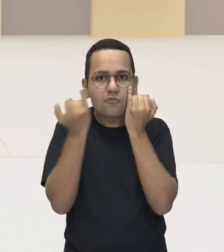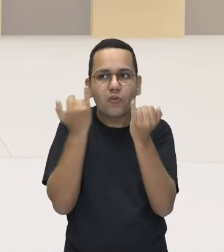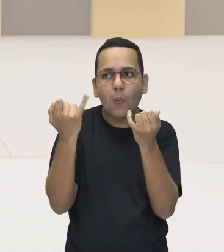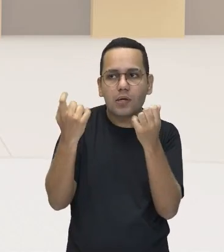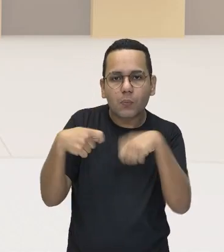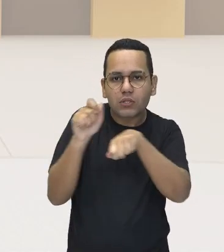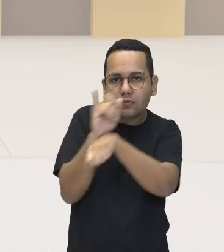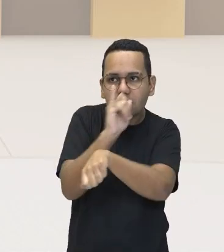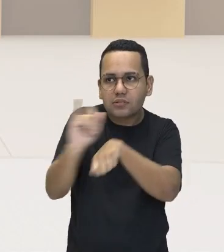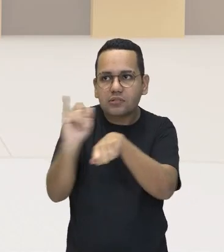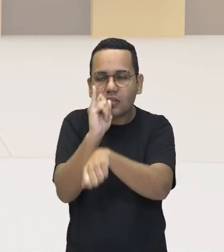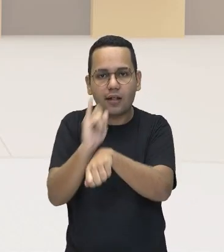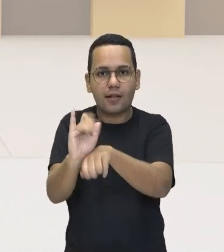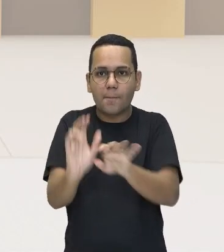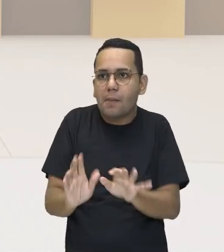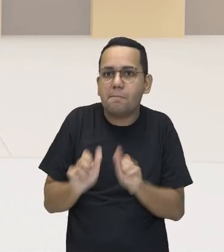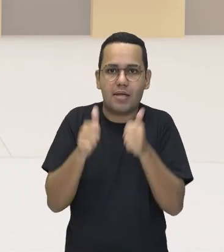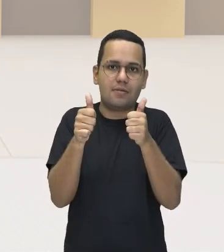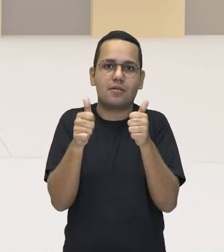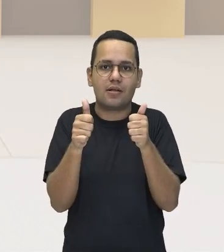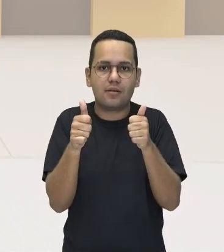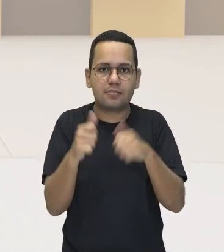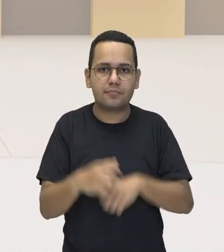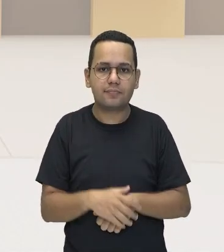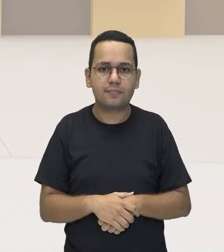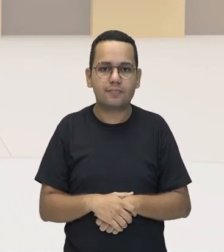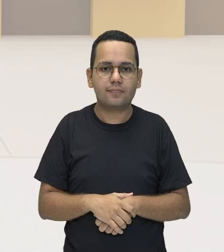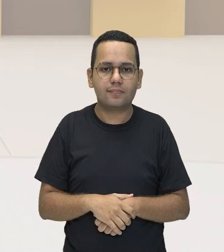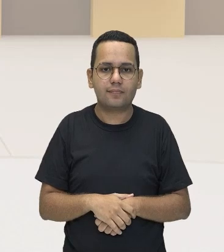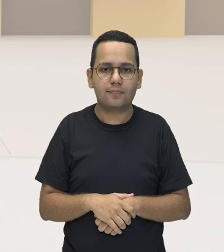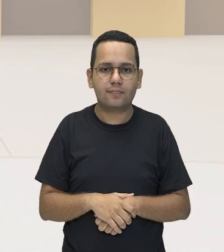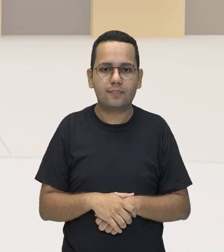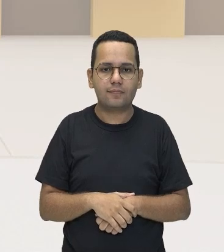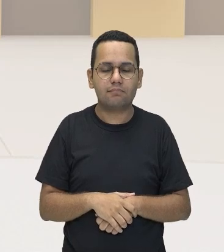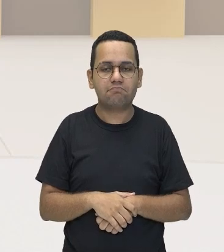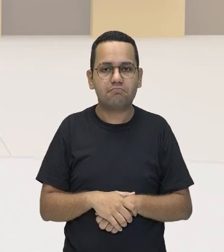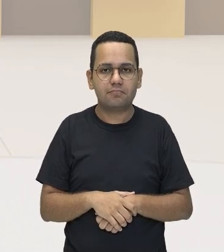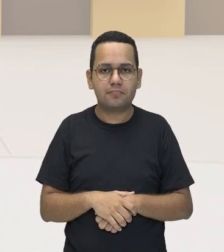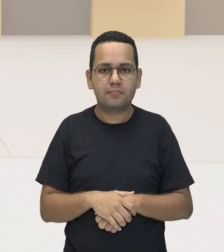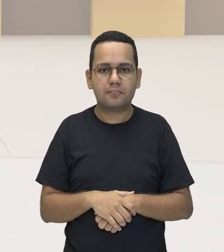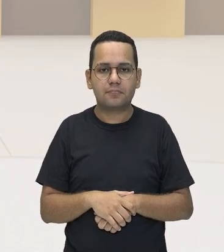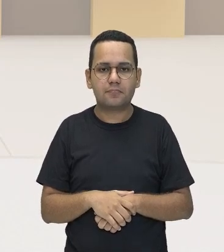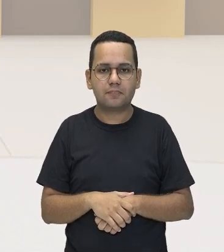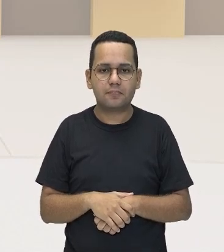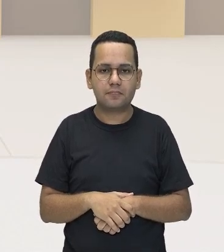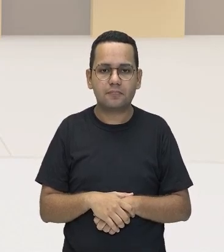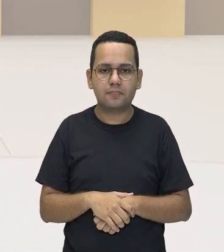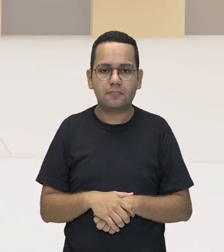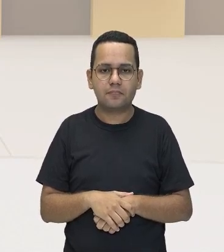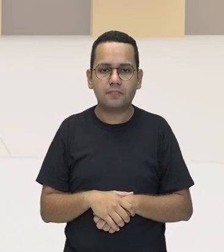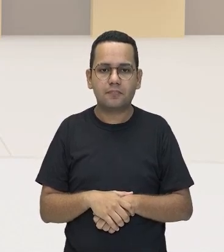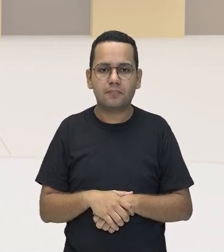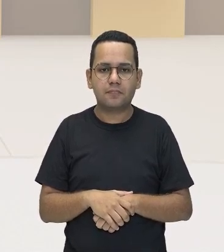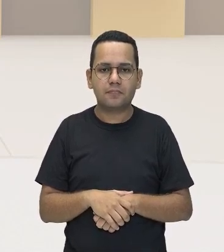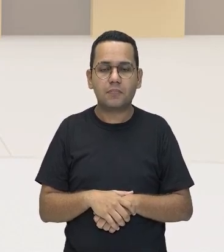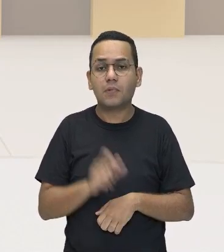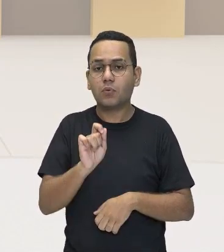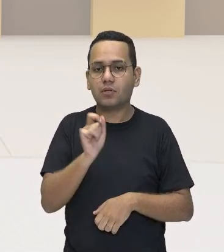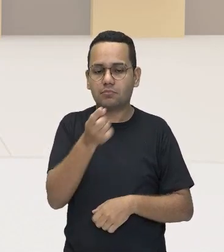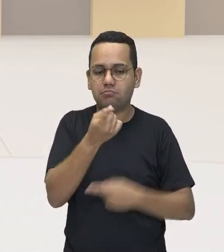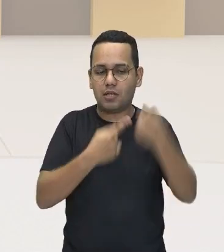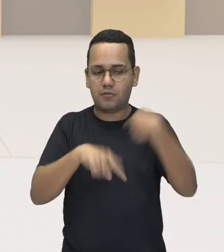estratégias, sempre procurando algo bom, né, para a sua